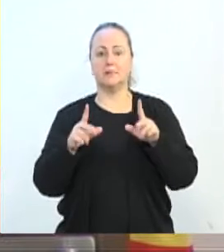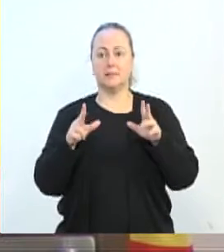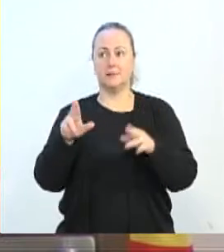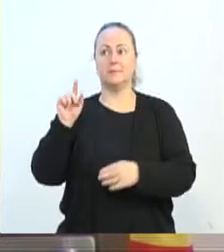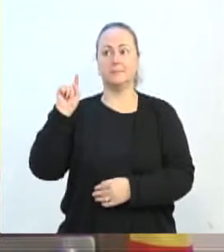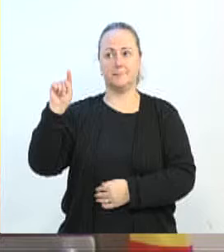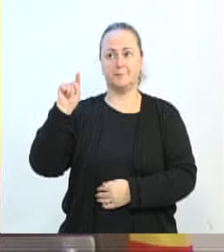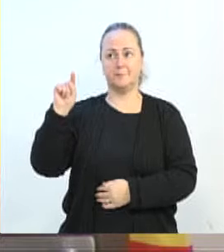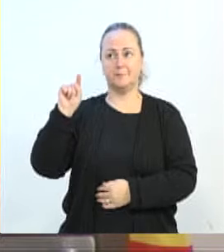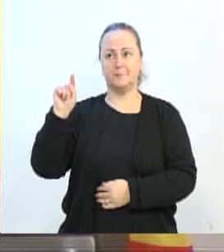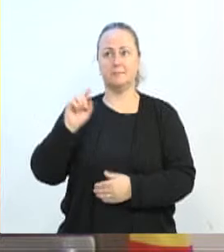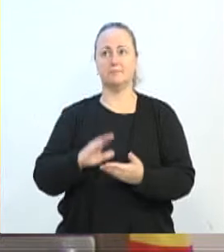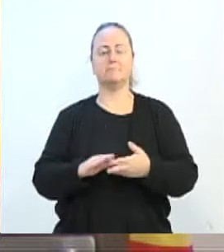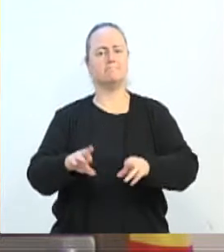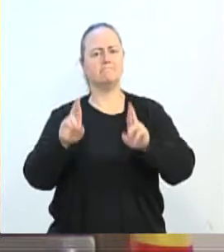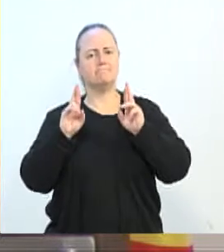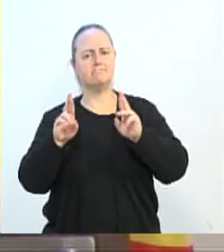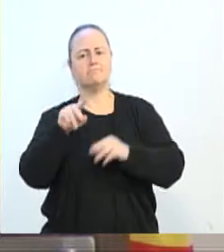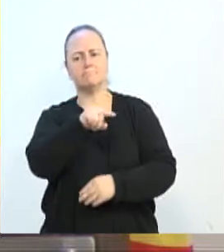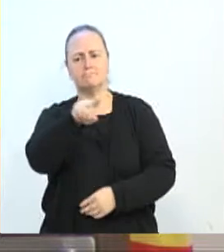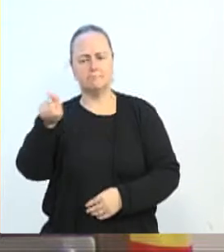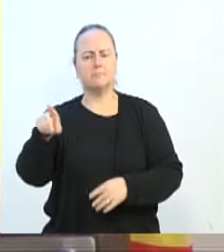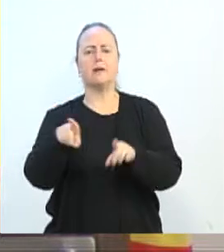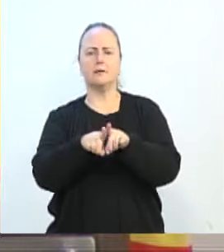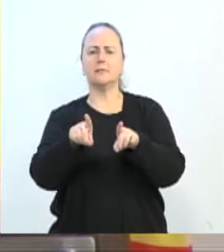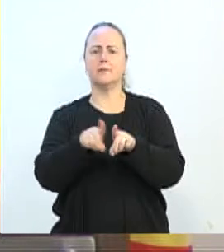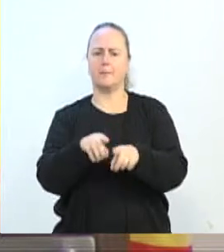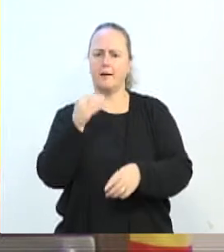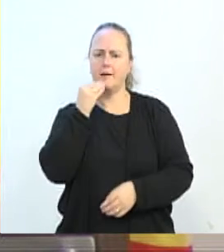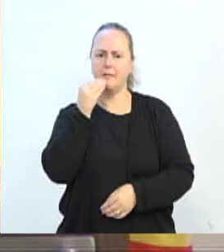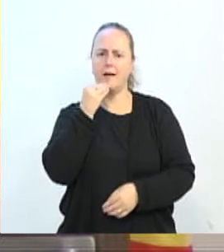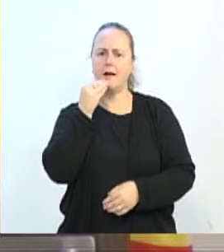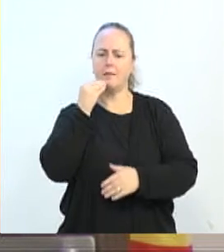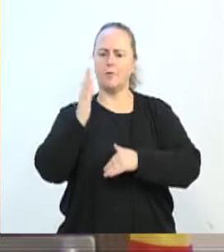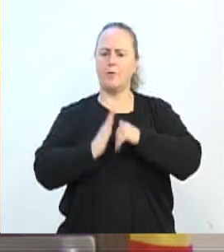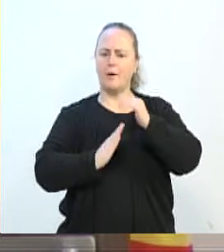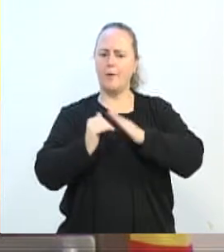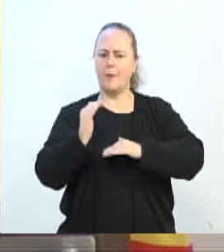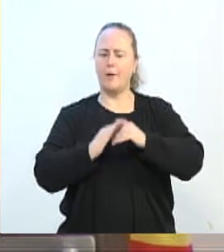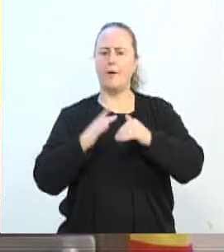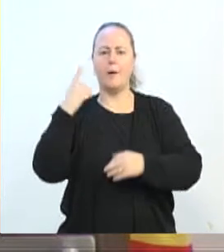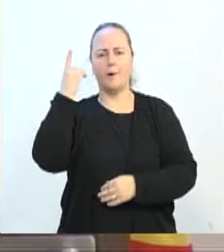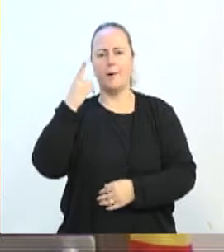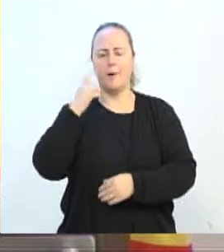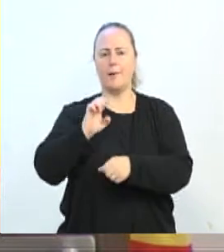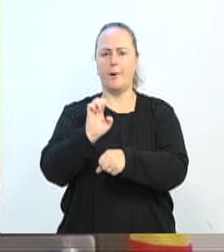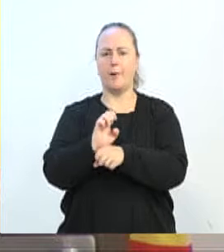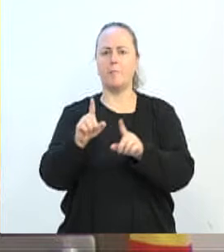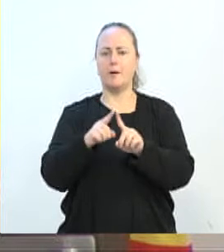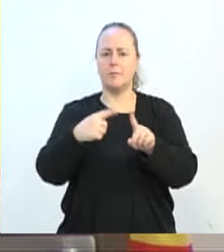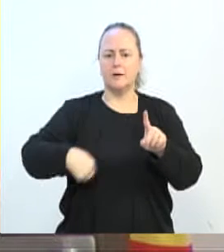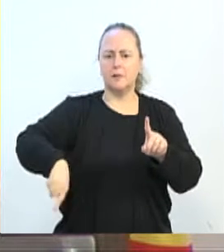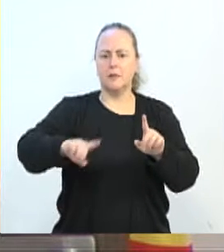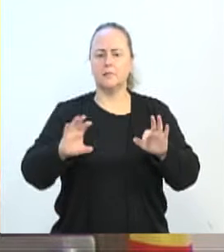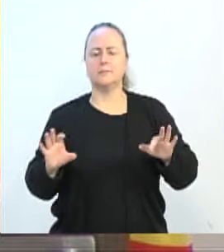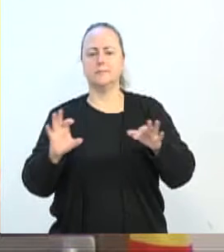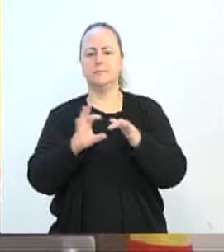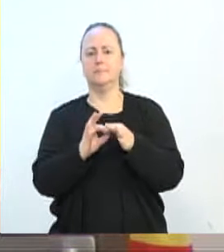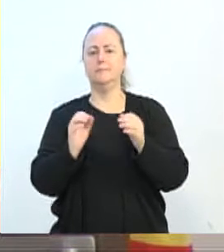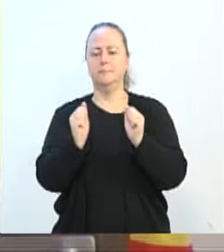queremos ver vossa excelência também trazendo obviamente para o nosso município como deputado estadual mas também vamos buscar junto a nossa representante deputada